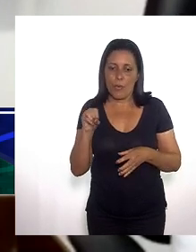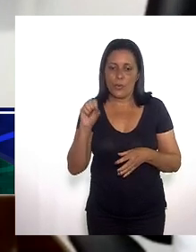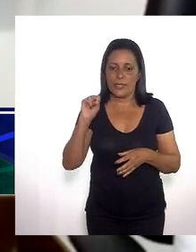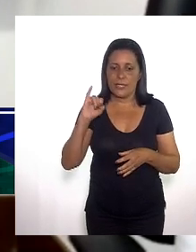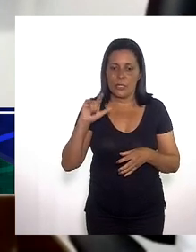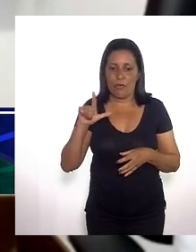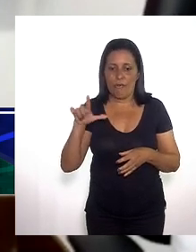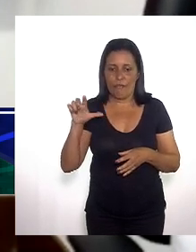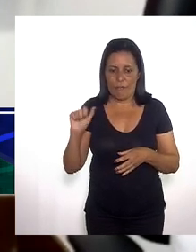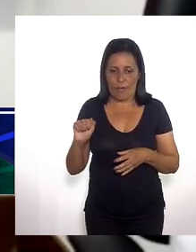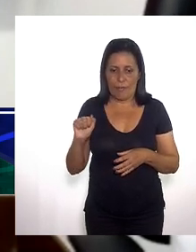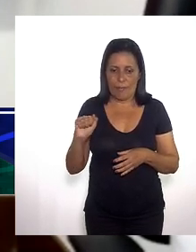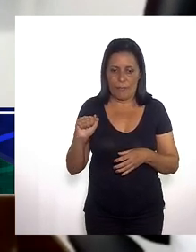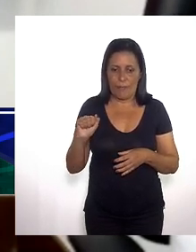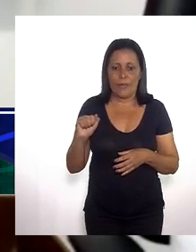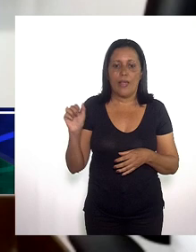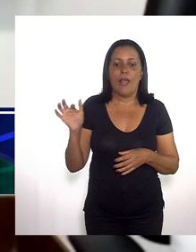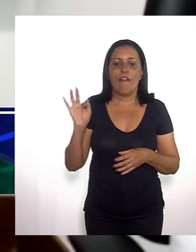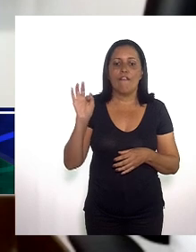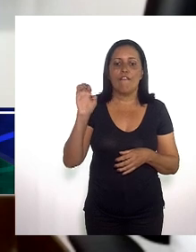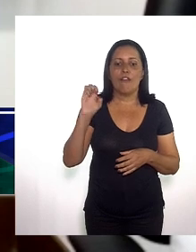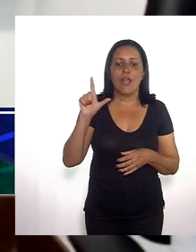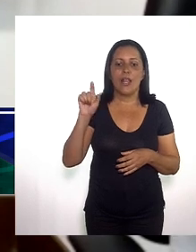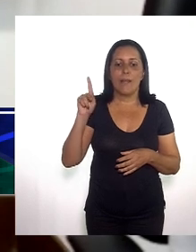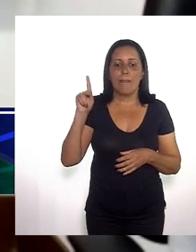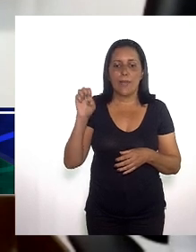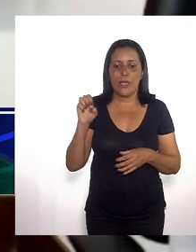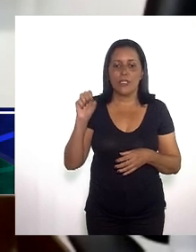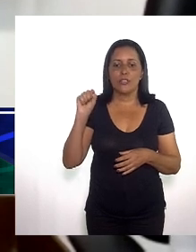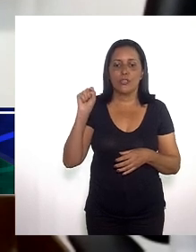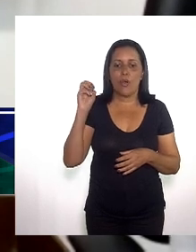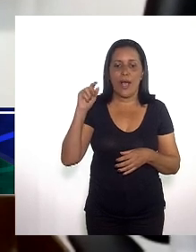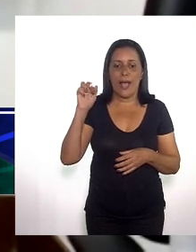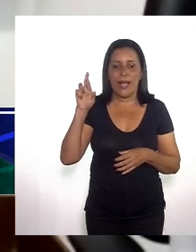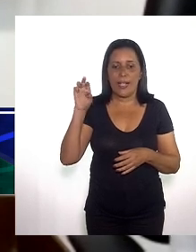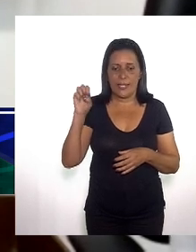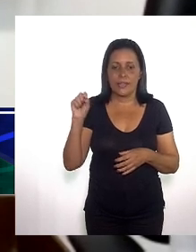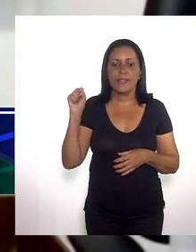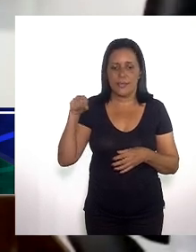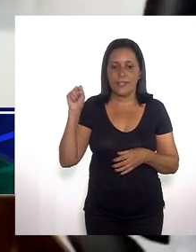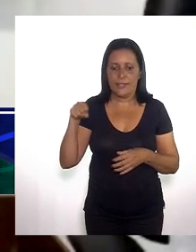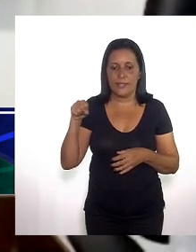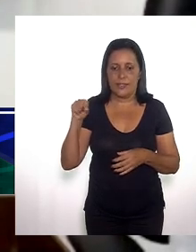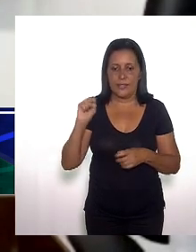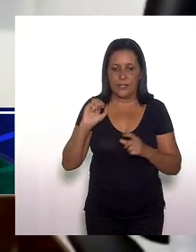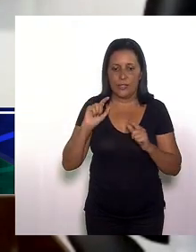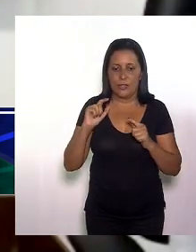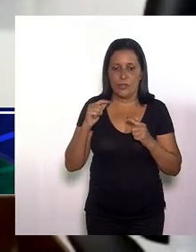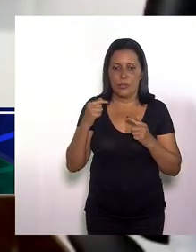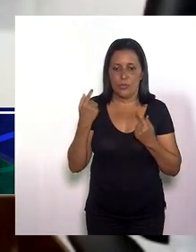grupo. Deputado Felipe Soares, sim no grupo. Deputado Flávio Serafini já havia